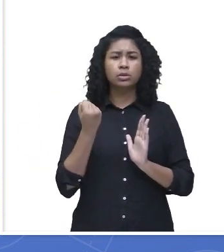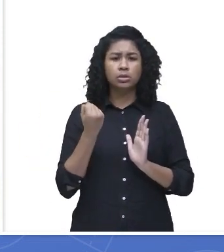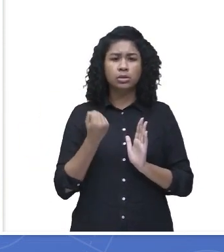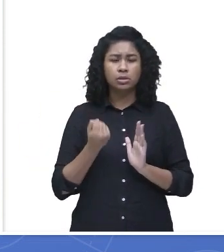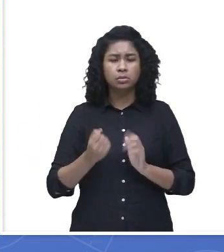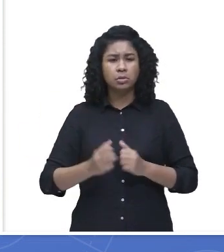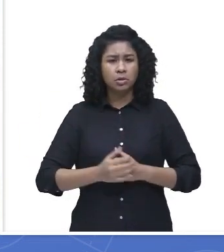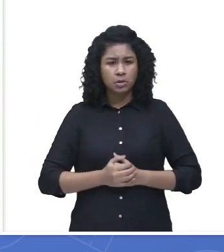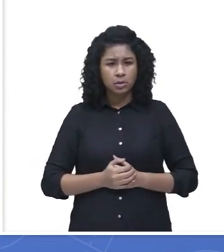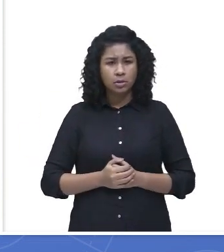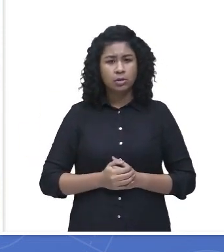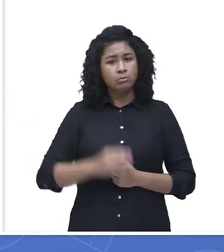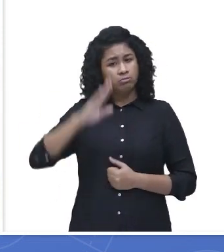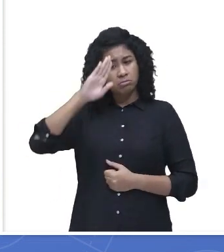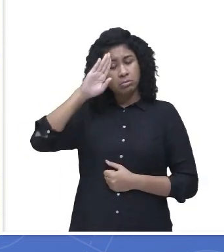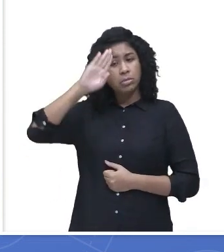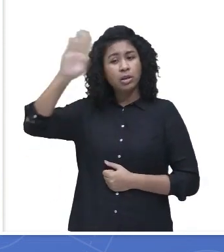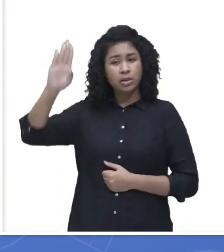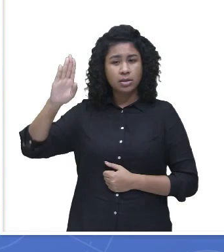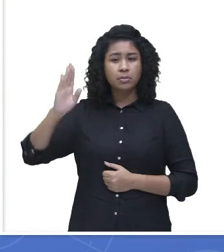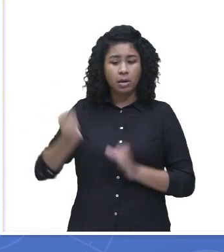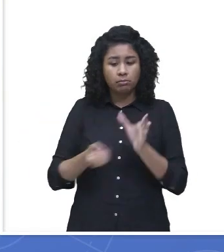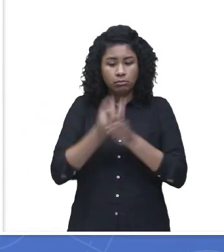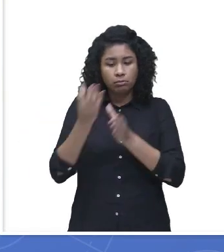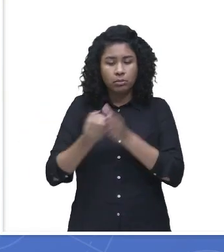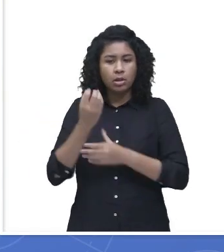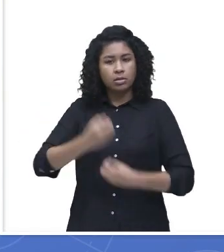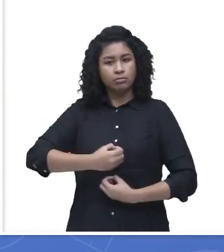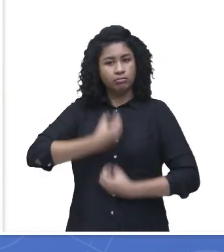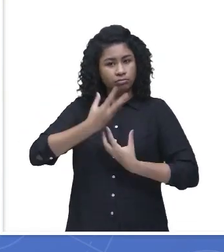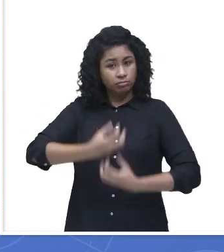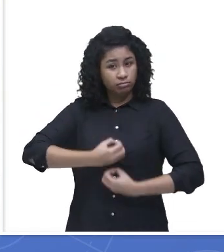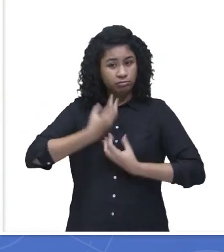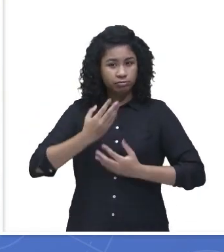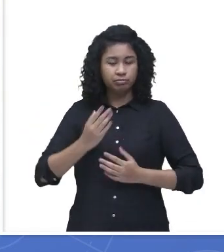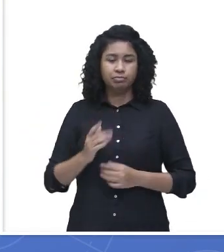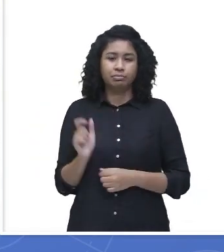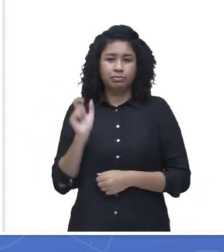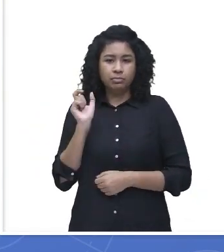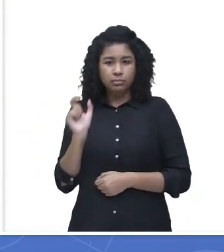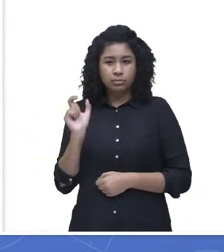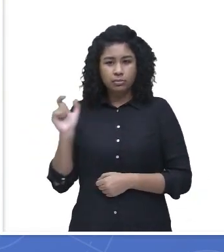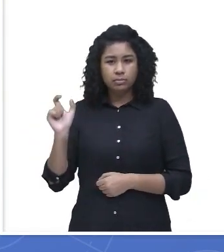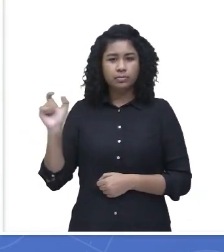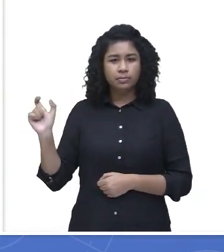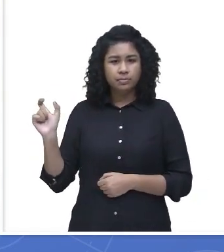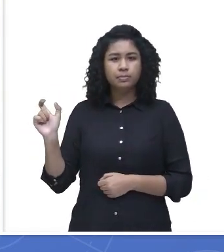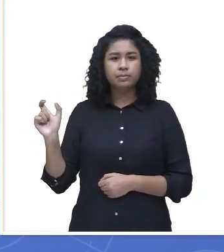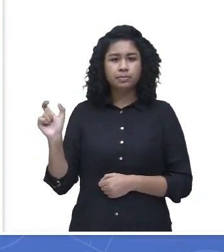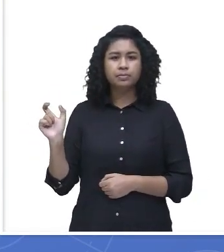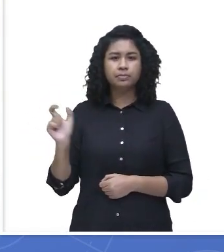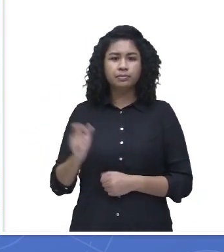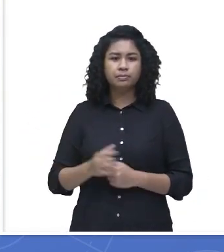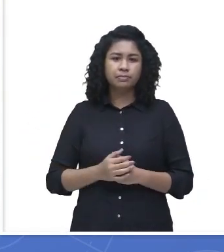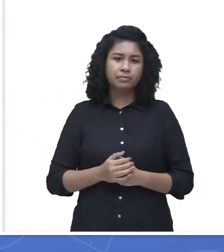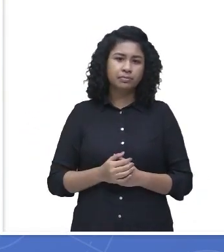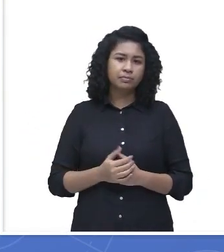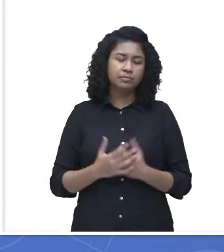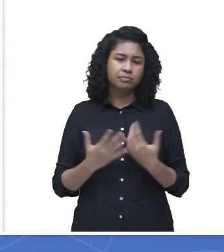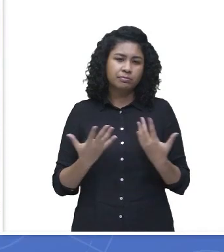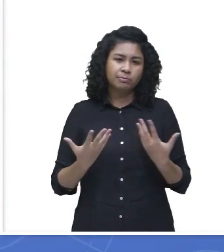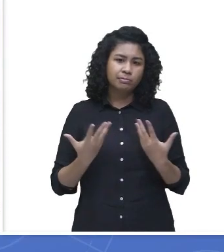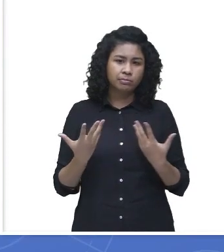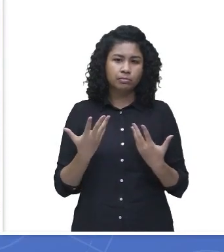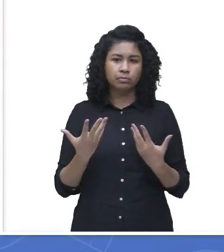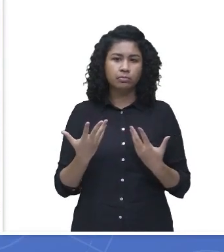parnasianismo prevalecendo na produção poética, perceba que essas palavras aqui elas não foram tão bem vistas